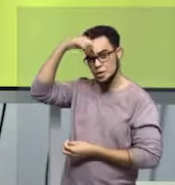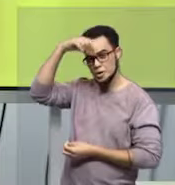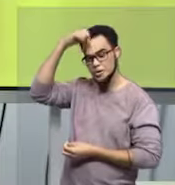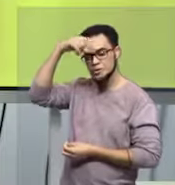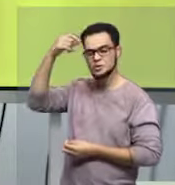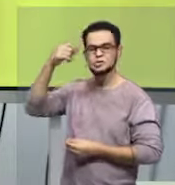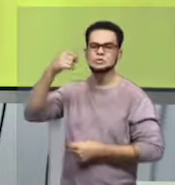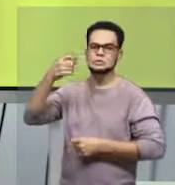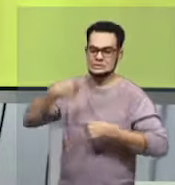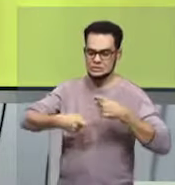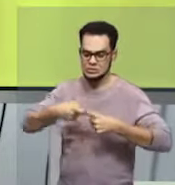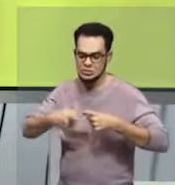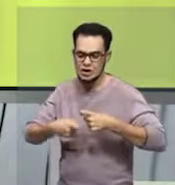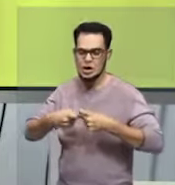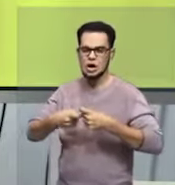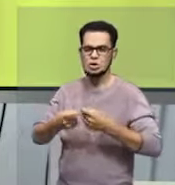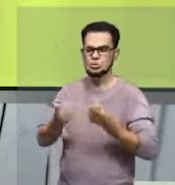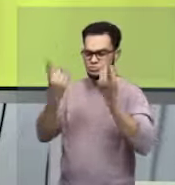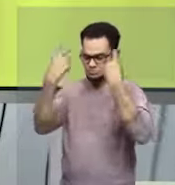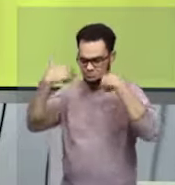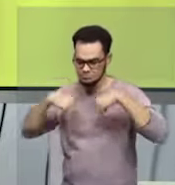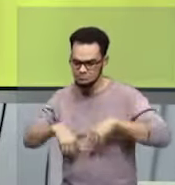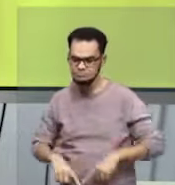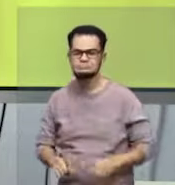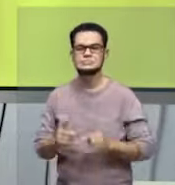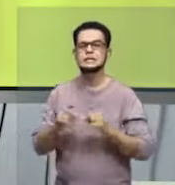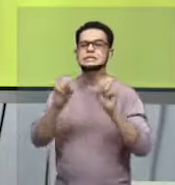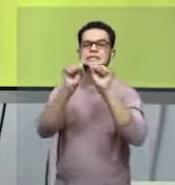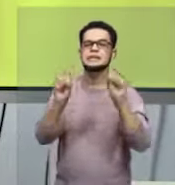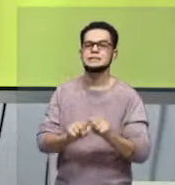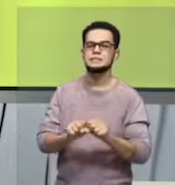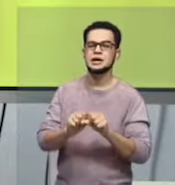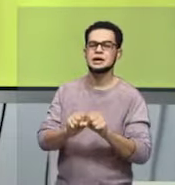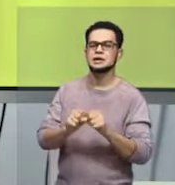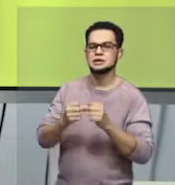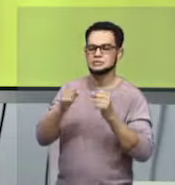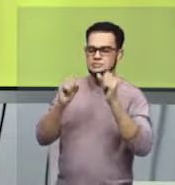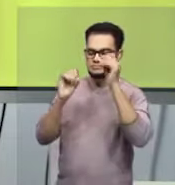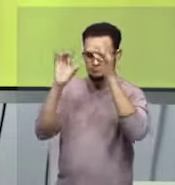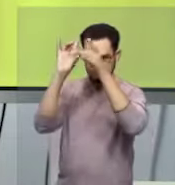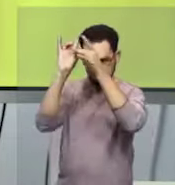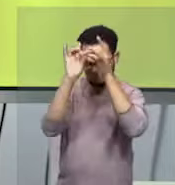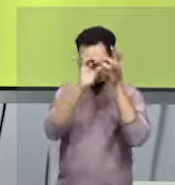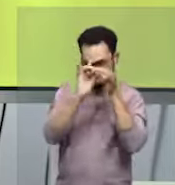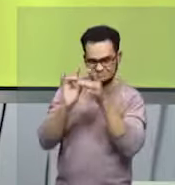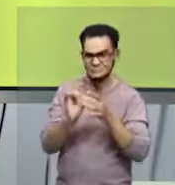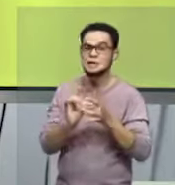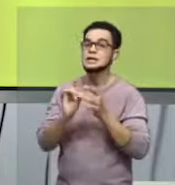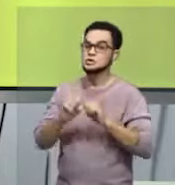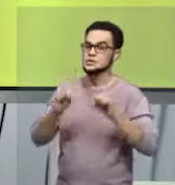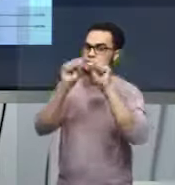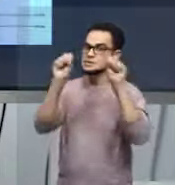sistema nervoso, logicamente aí voltados para o sistema feminino, tá certo?